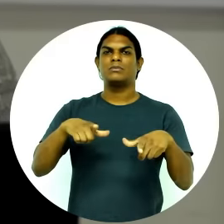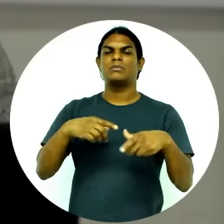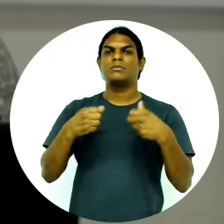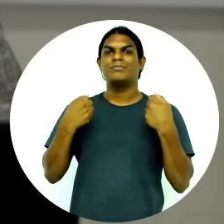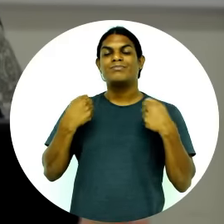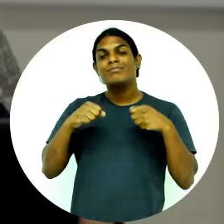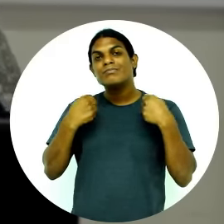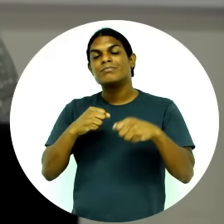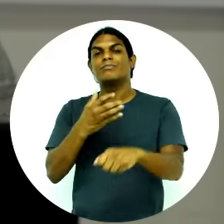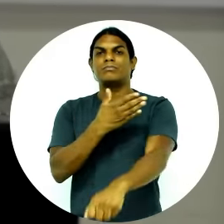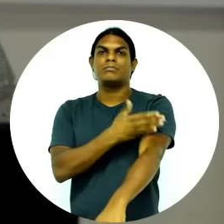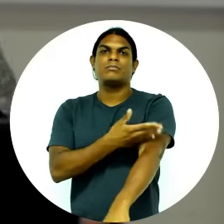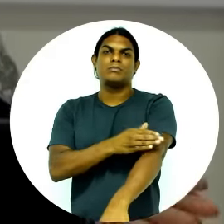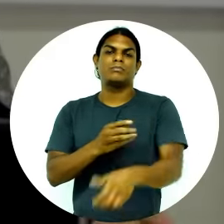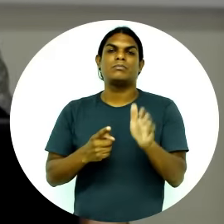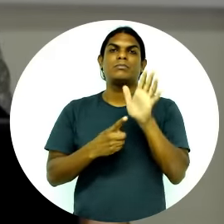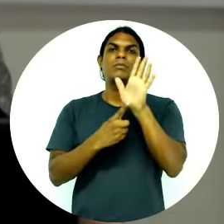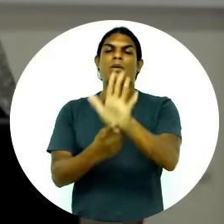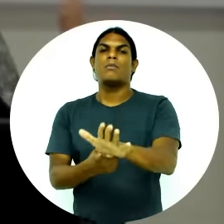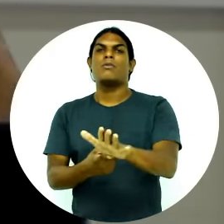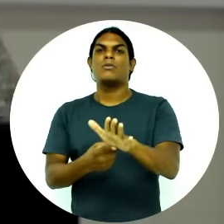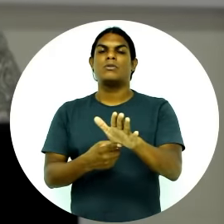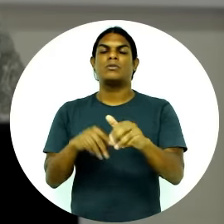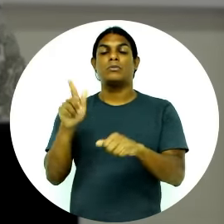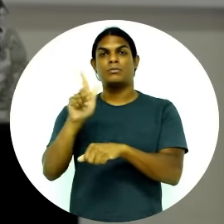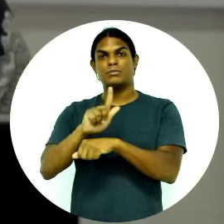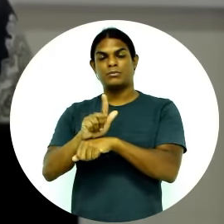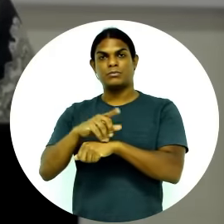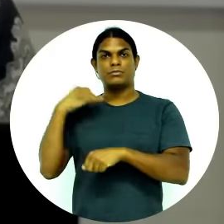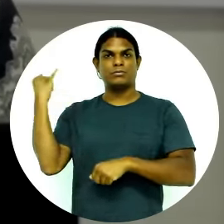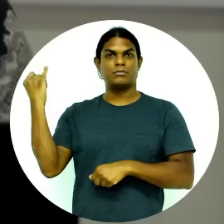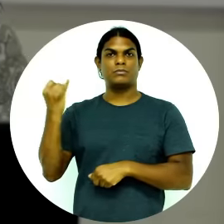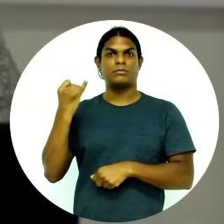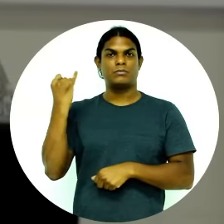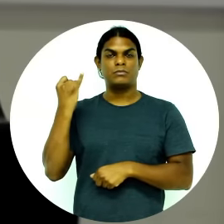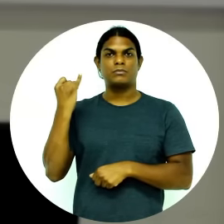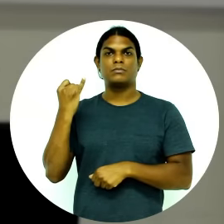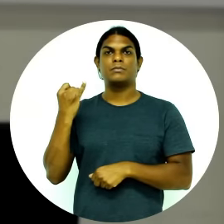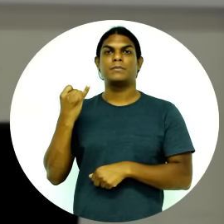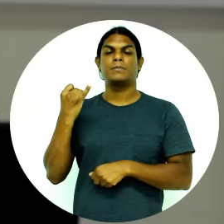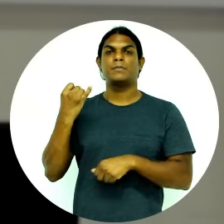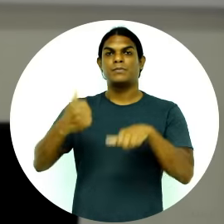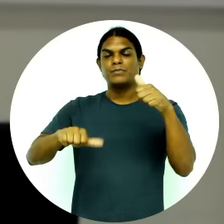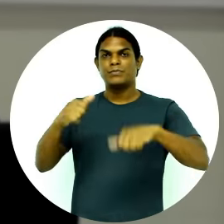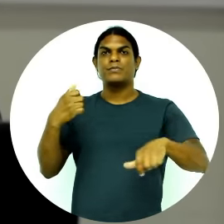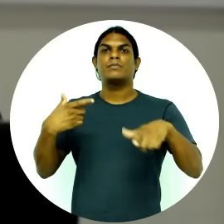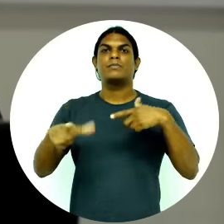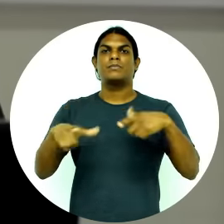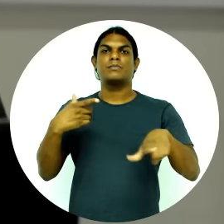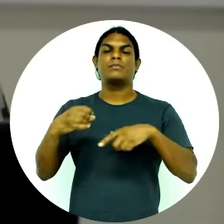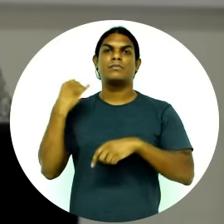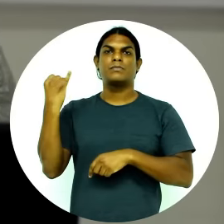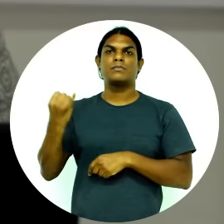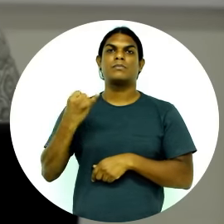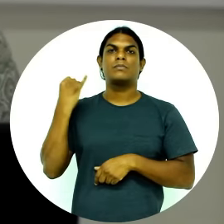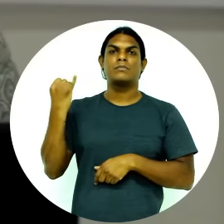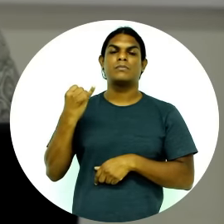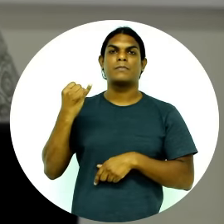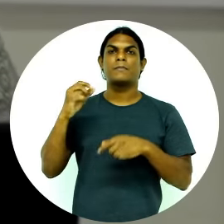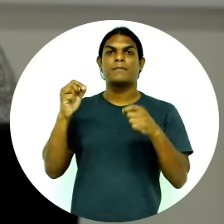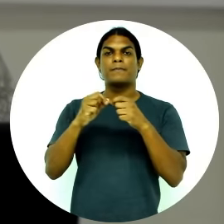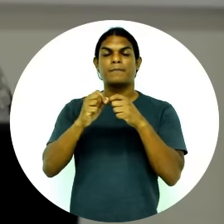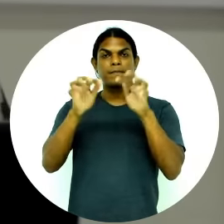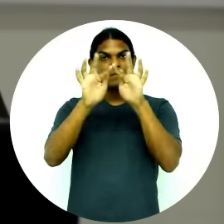passar situações que foram importantes no desempenho desse colaborador. Falta de